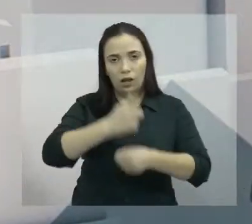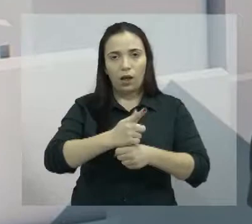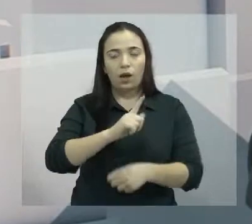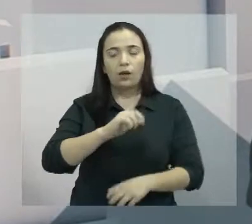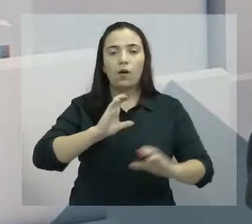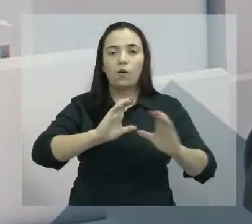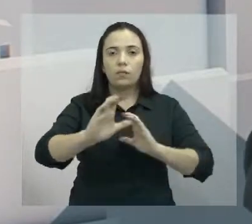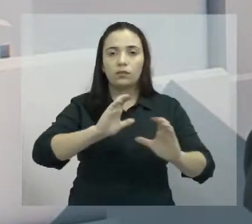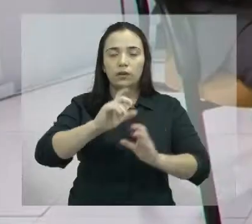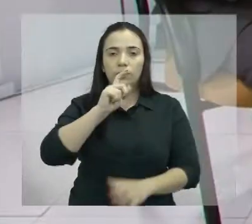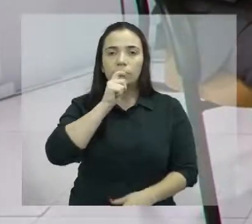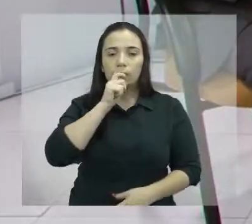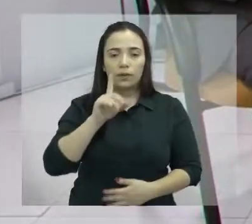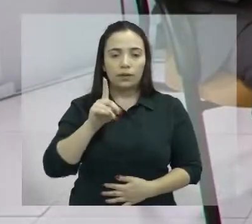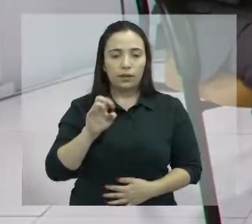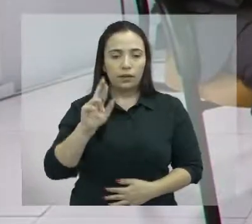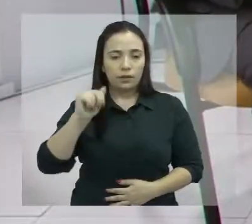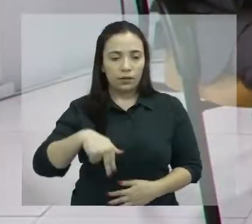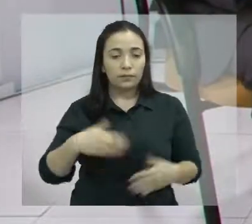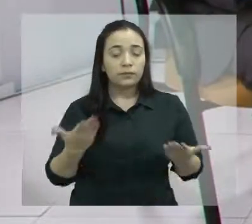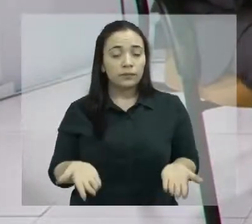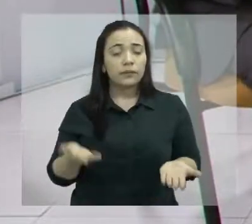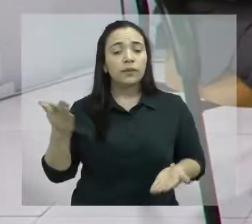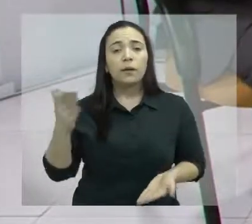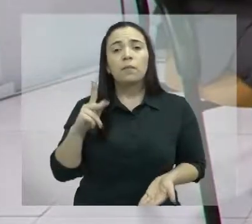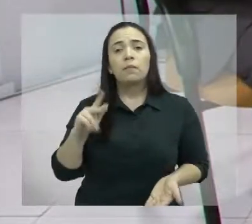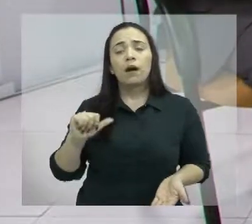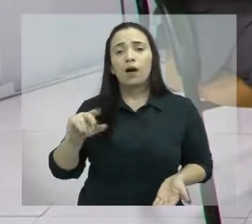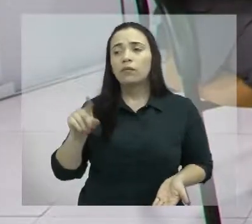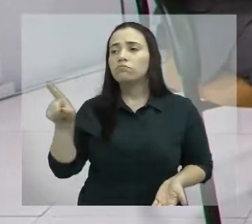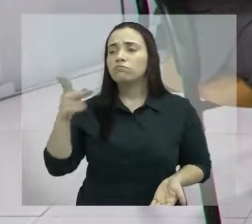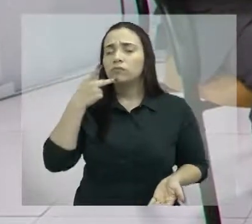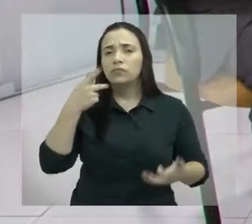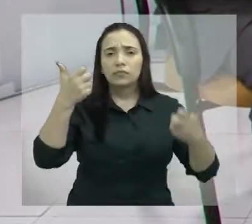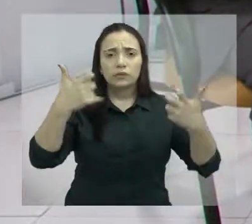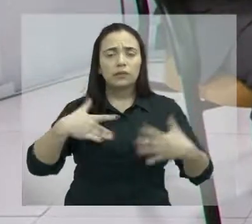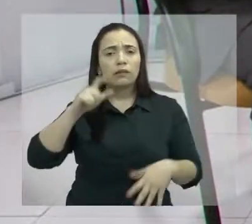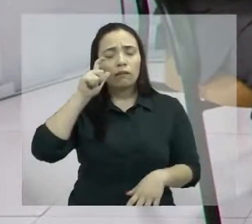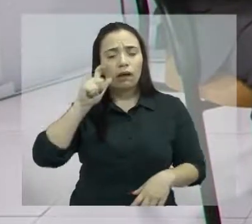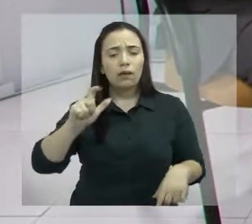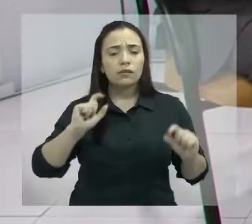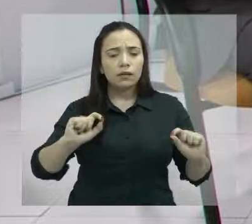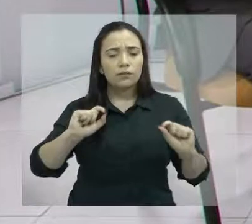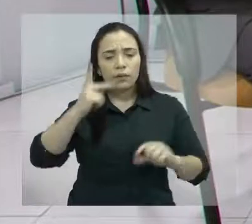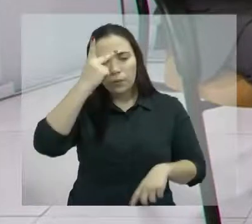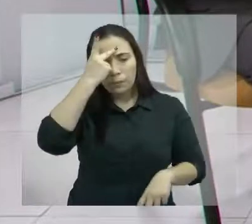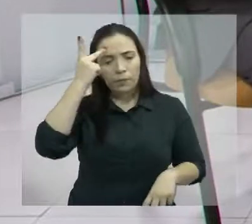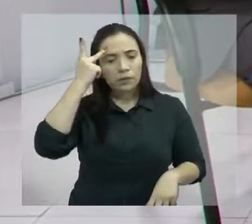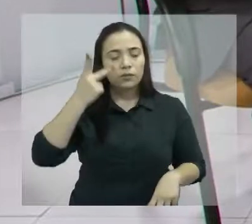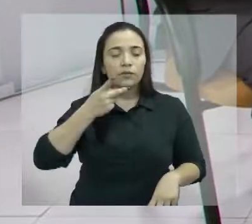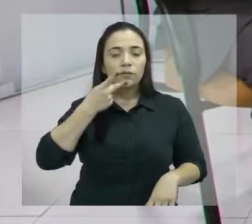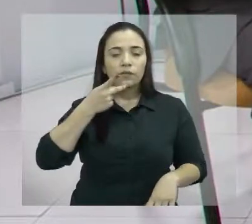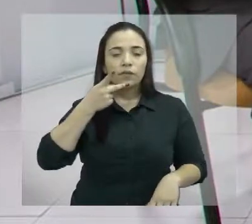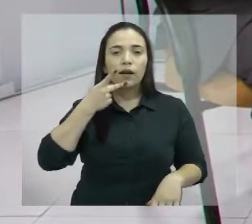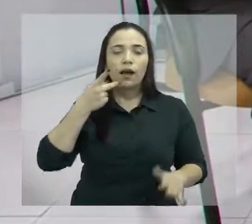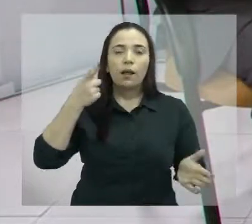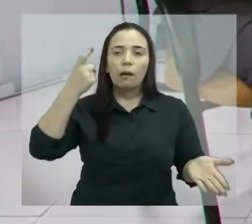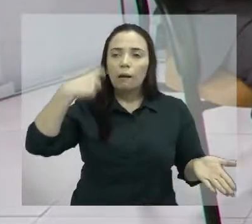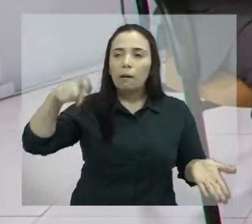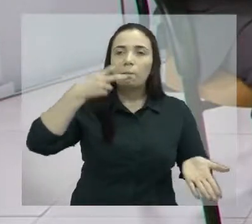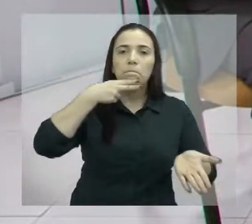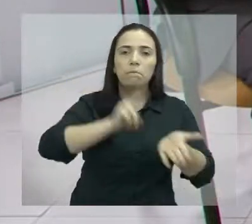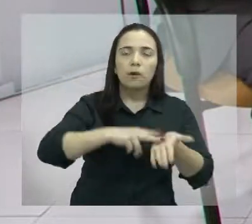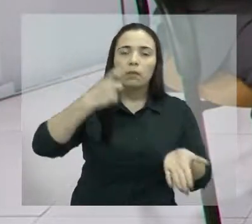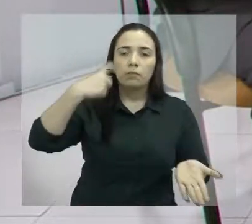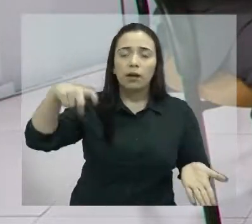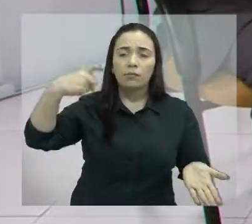do Detran. Paulo Ernesto, no bloco anterior você falou um fato muito interessante, as pessoas que falam de indústria da multa, é exatamente o